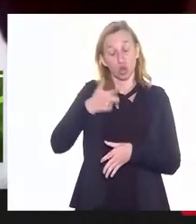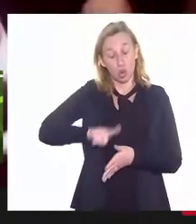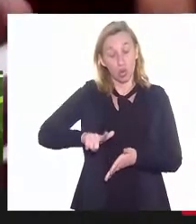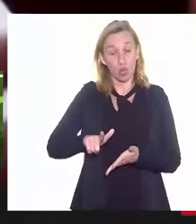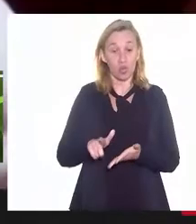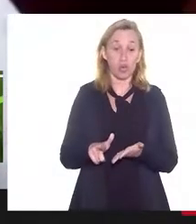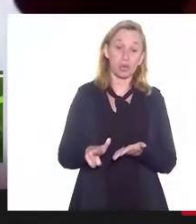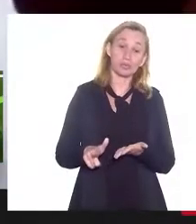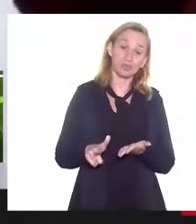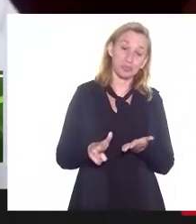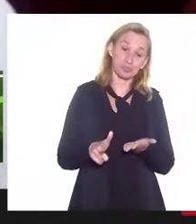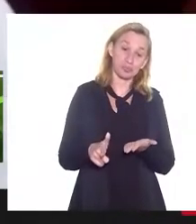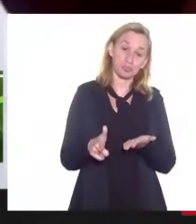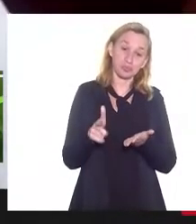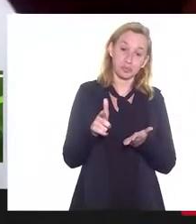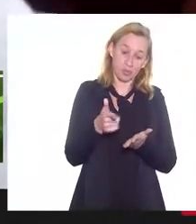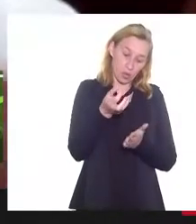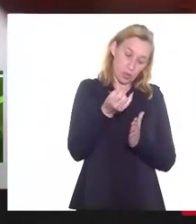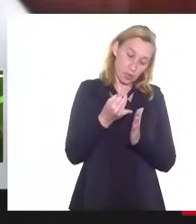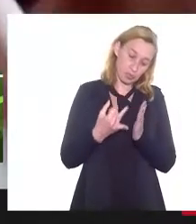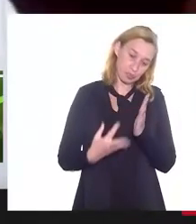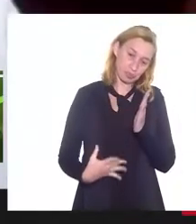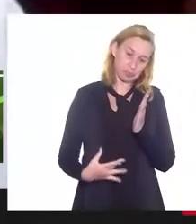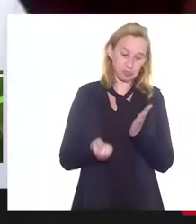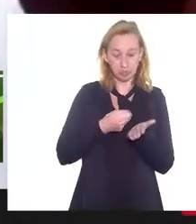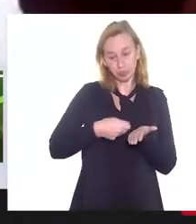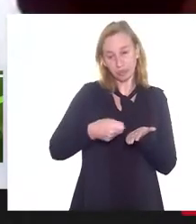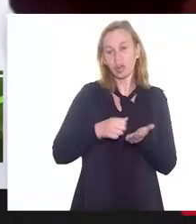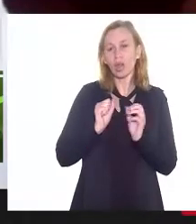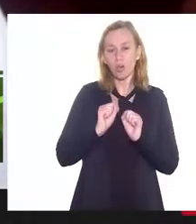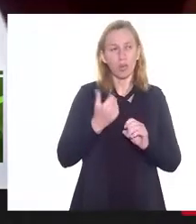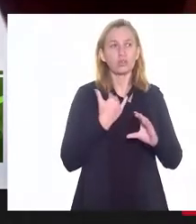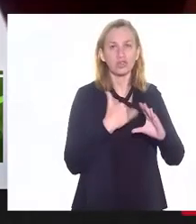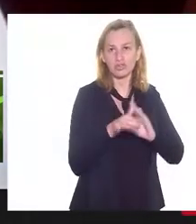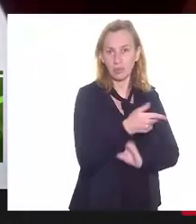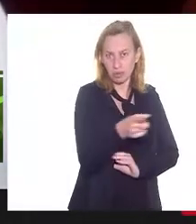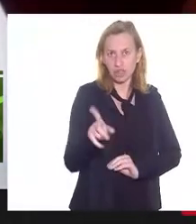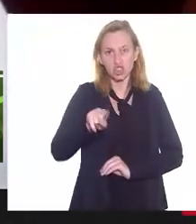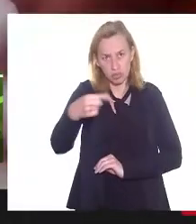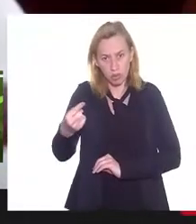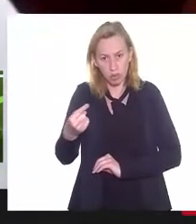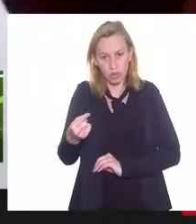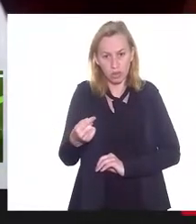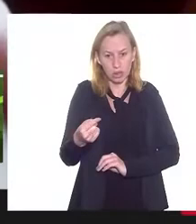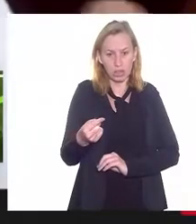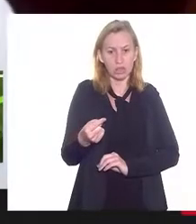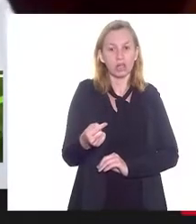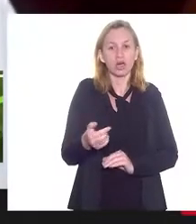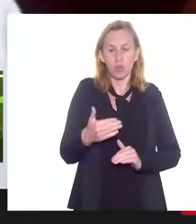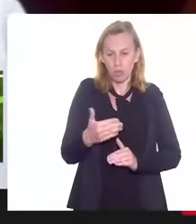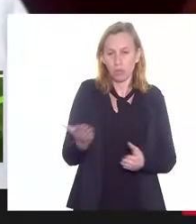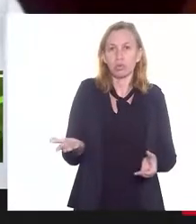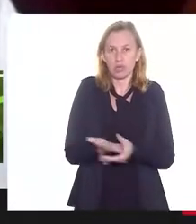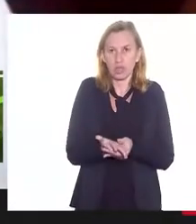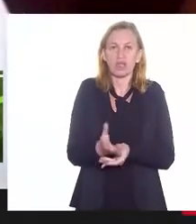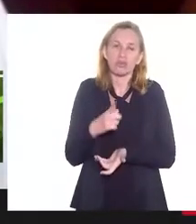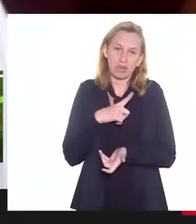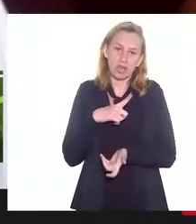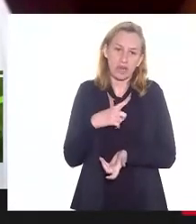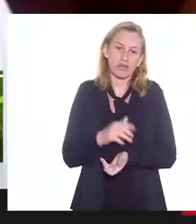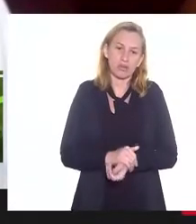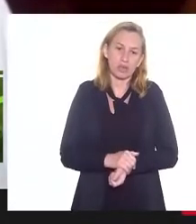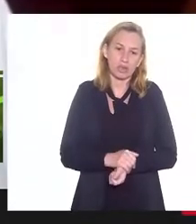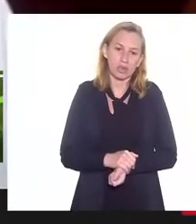vez uma declaração que não tenho aqui, posso disponibilizar, gerou um processo, posso